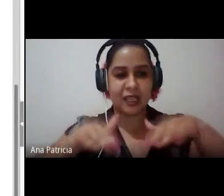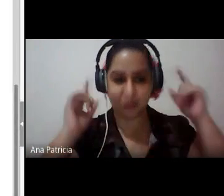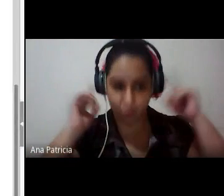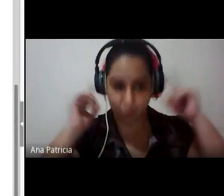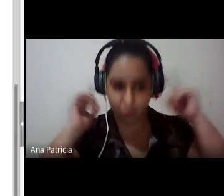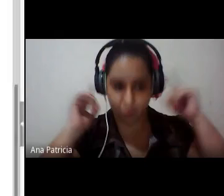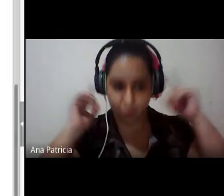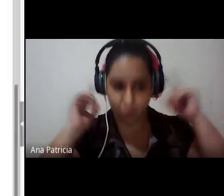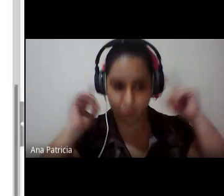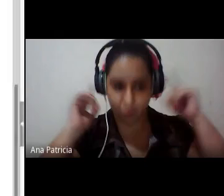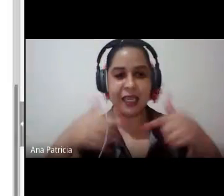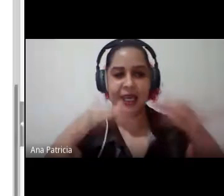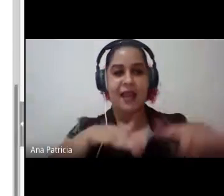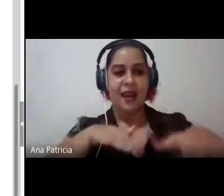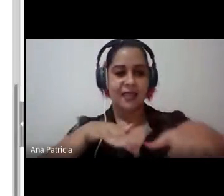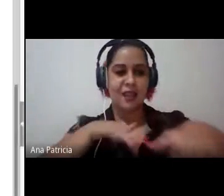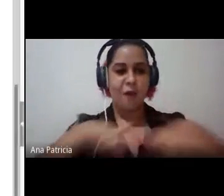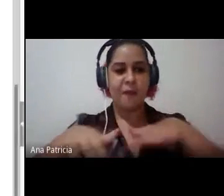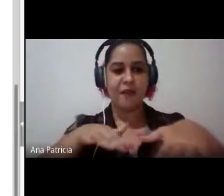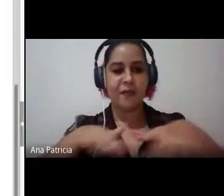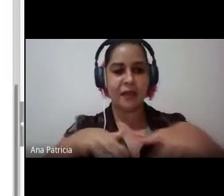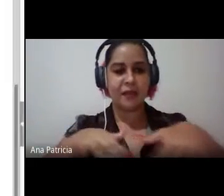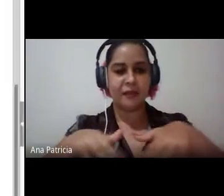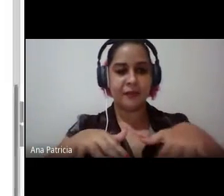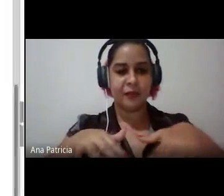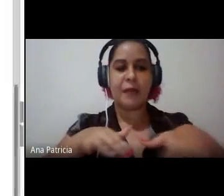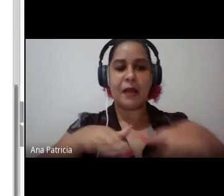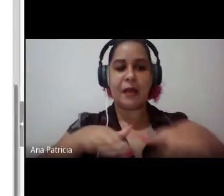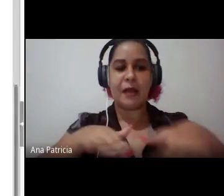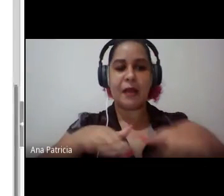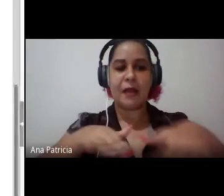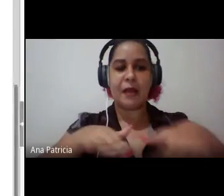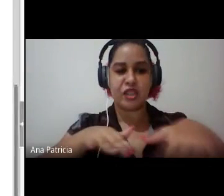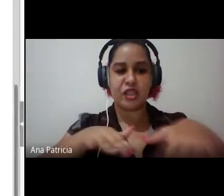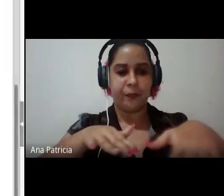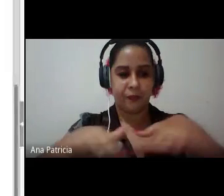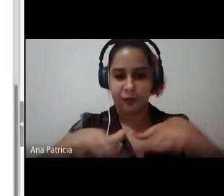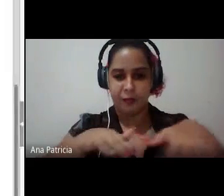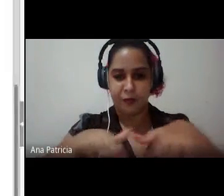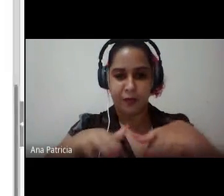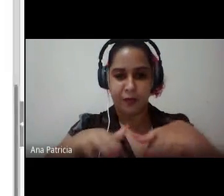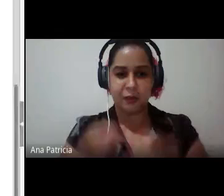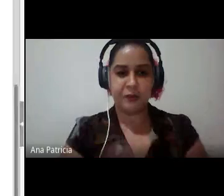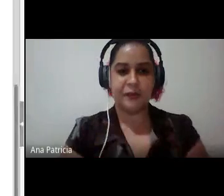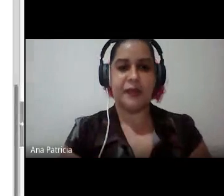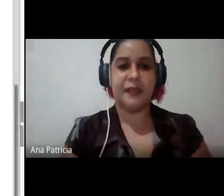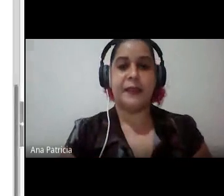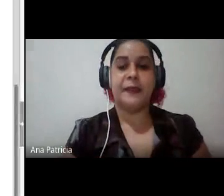gente, que esse fone desse tamanho de ouvido aqui, assim, ó, movimento. Só lembrar do DJ, ó.